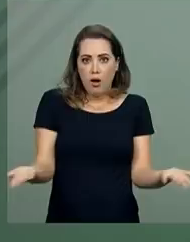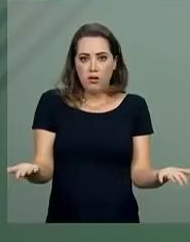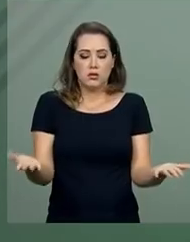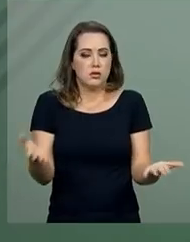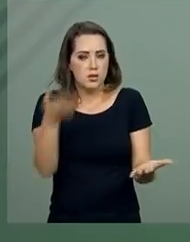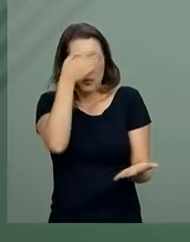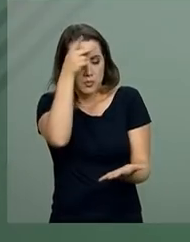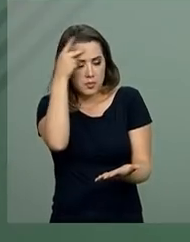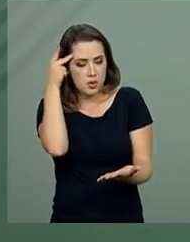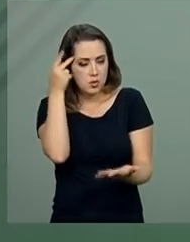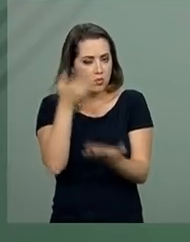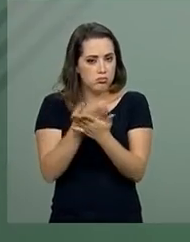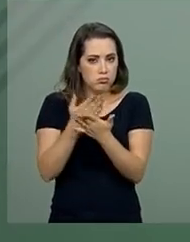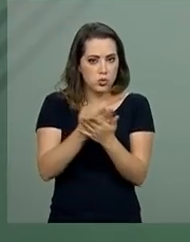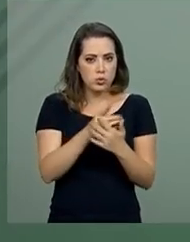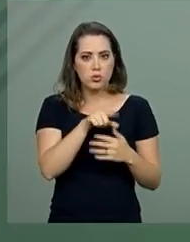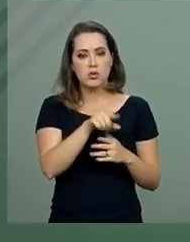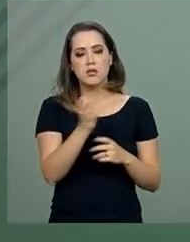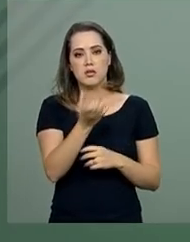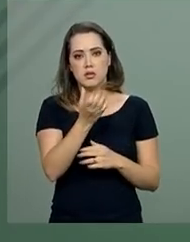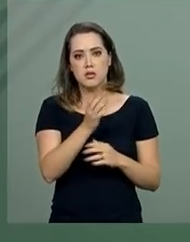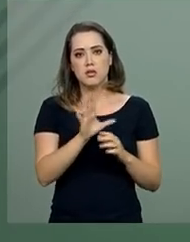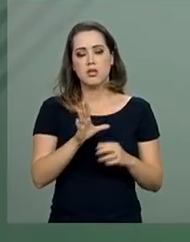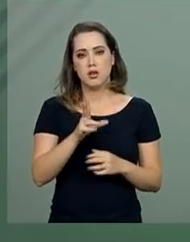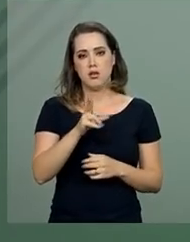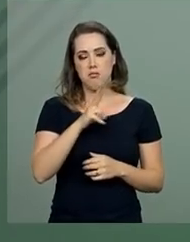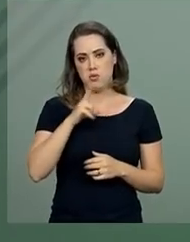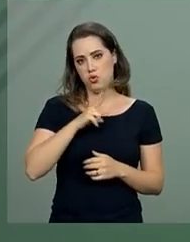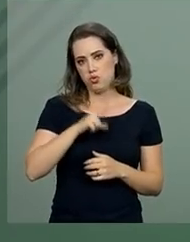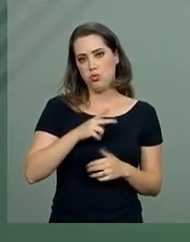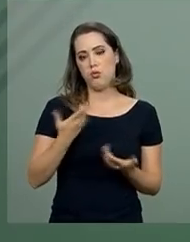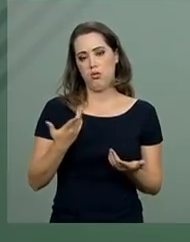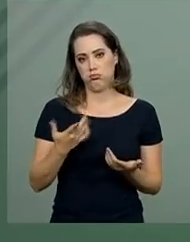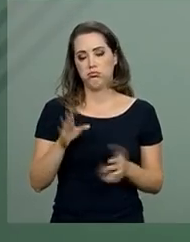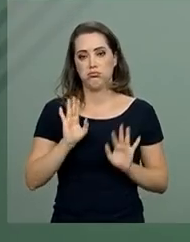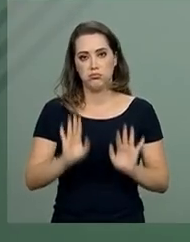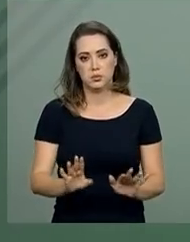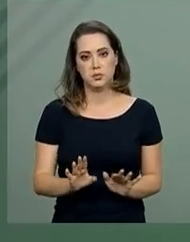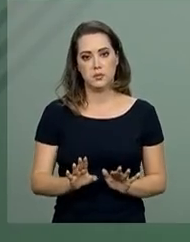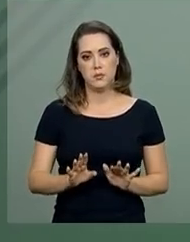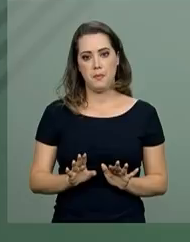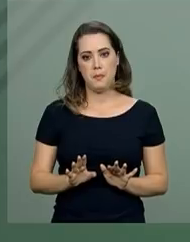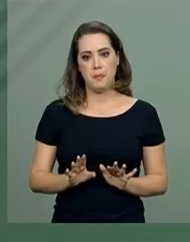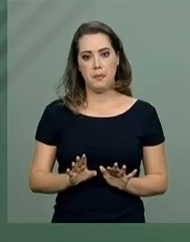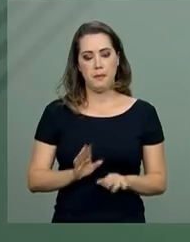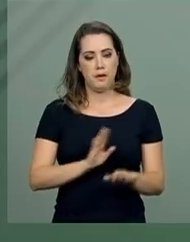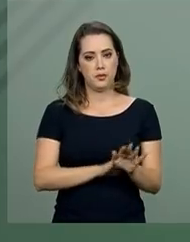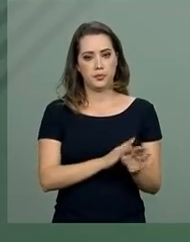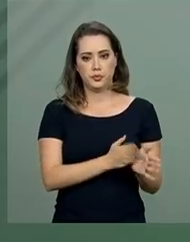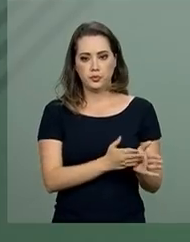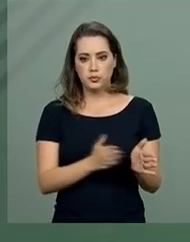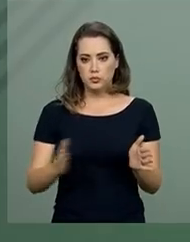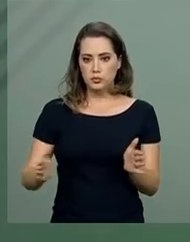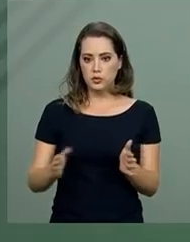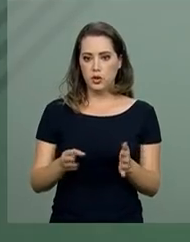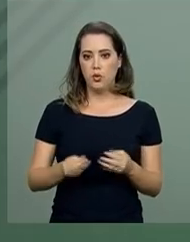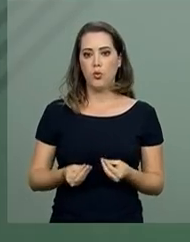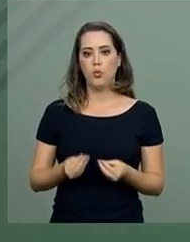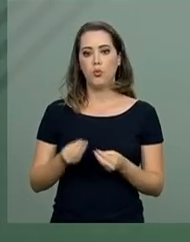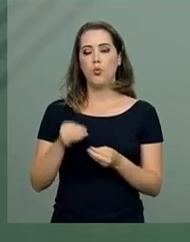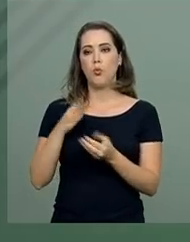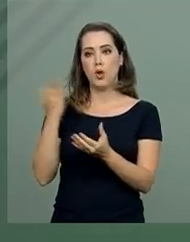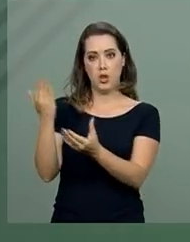previdência privada abrindo mão da previdência pública quando o tema foi levado ao supremo